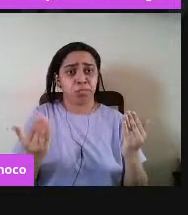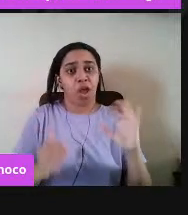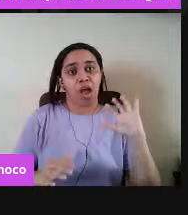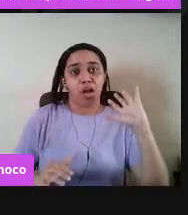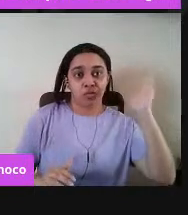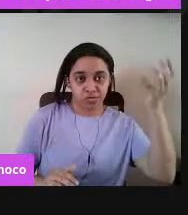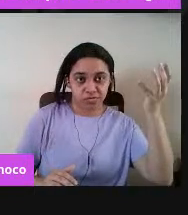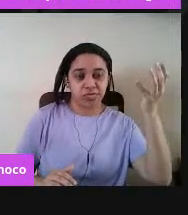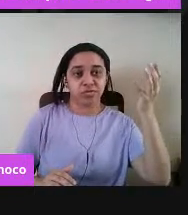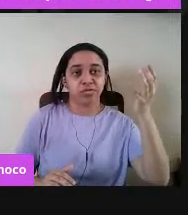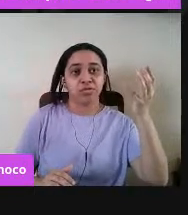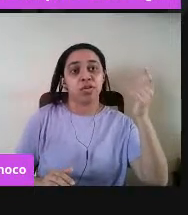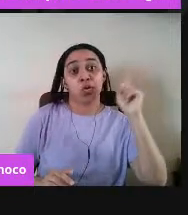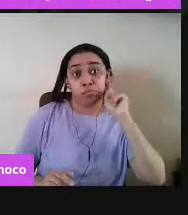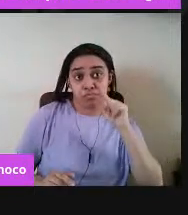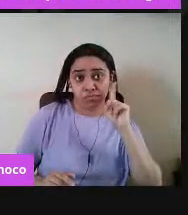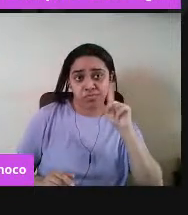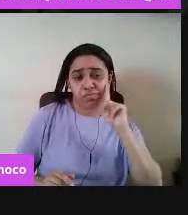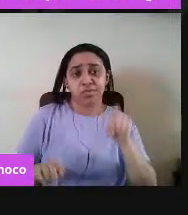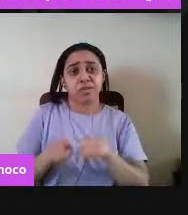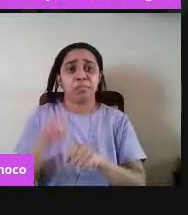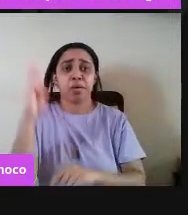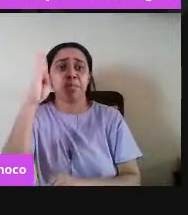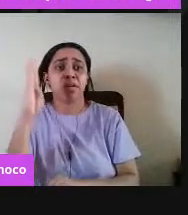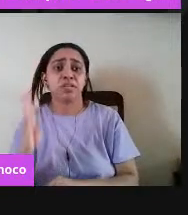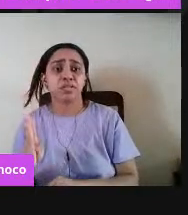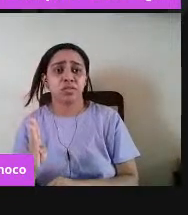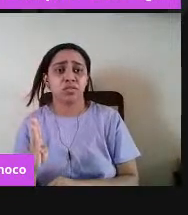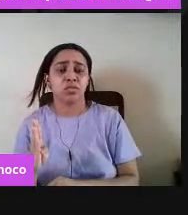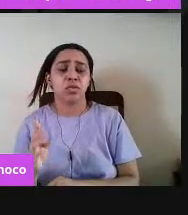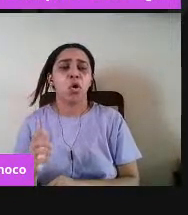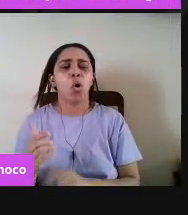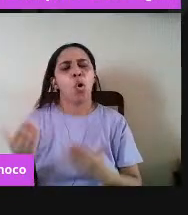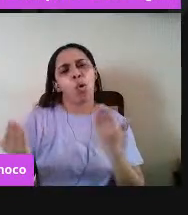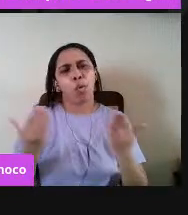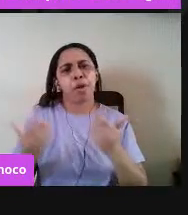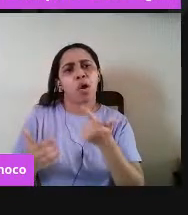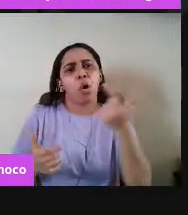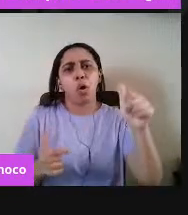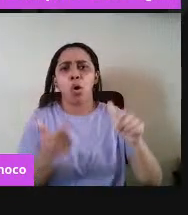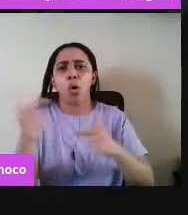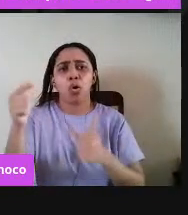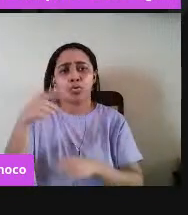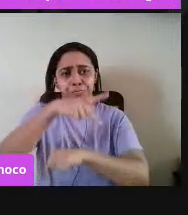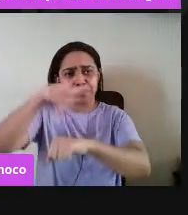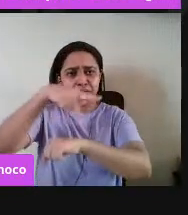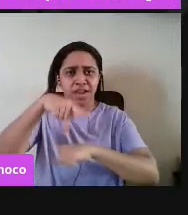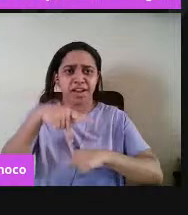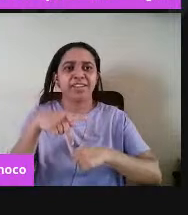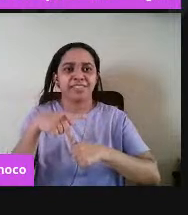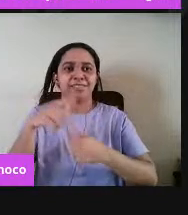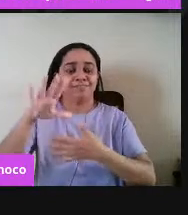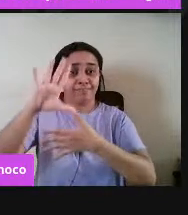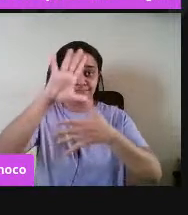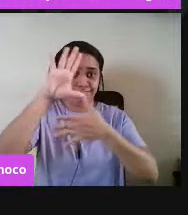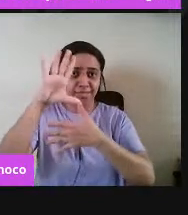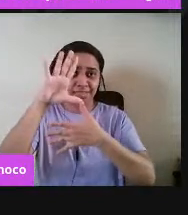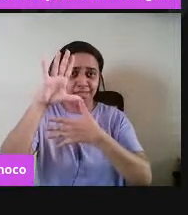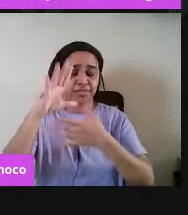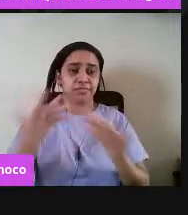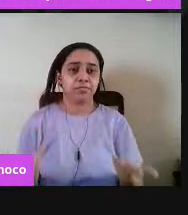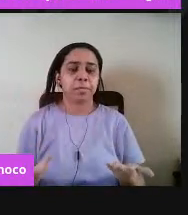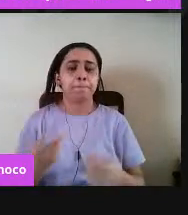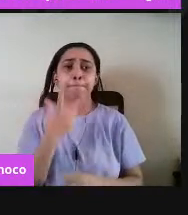situação dos Estados Unidos e do Brasil em relação a outros países das Américas. Os autores constroem, assim,